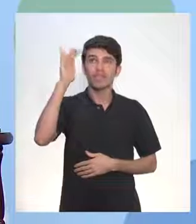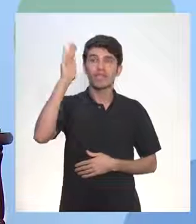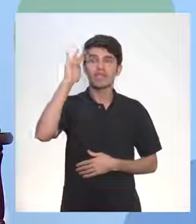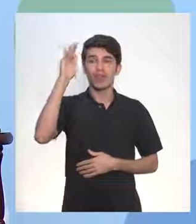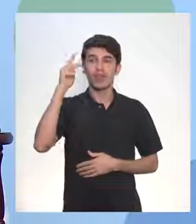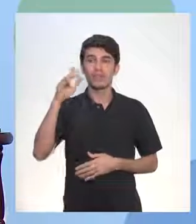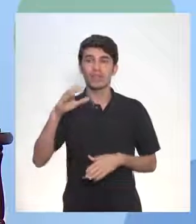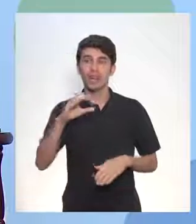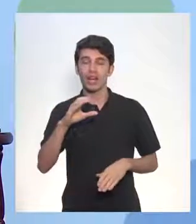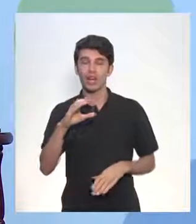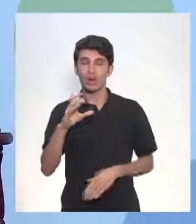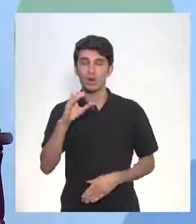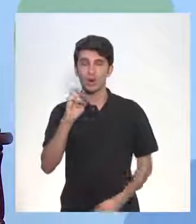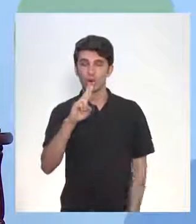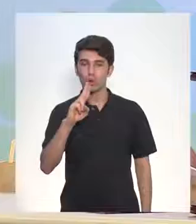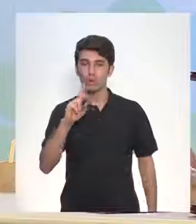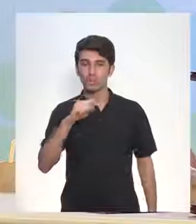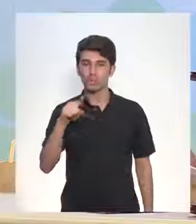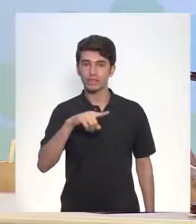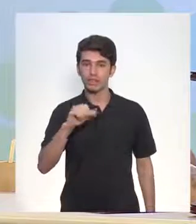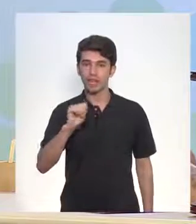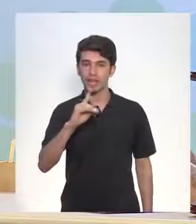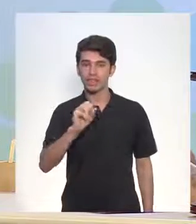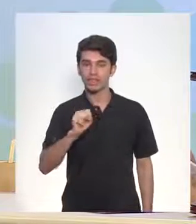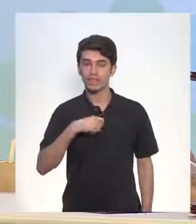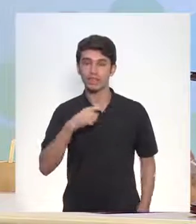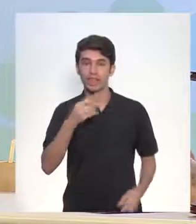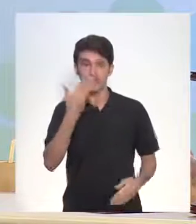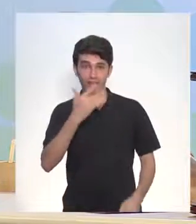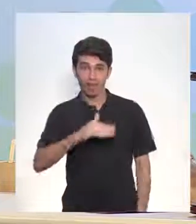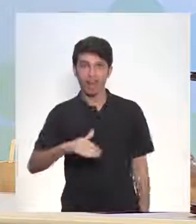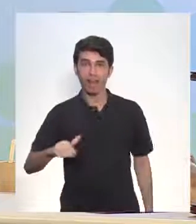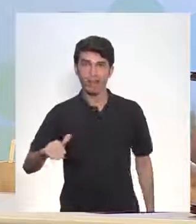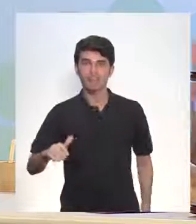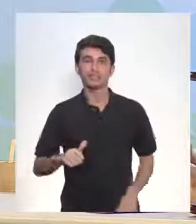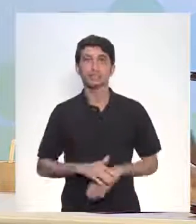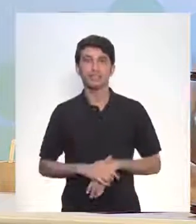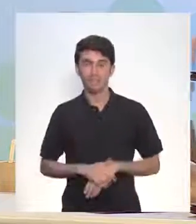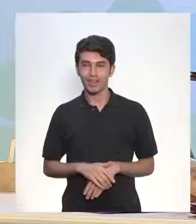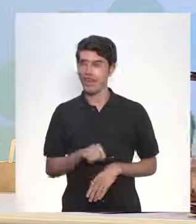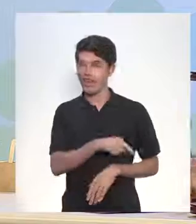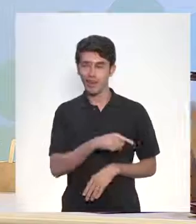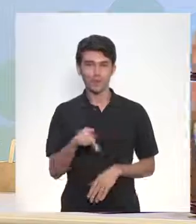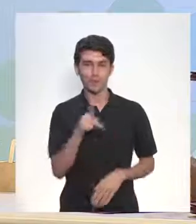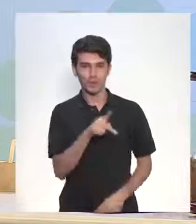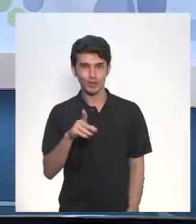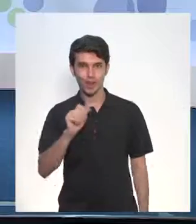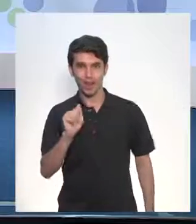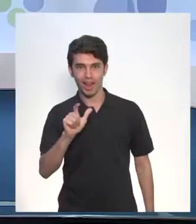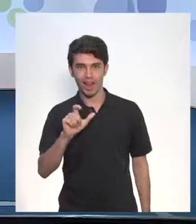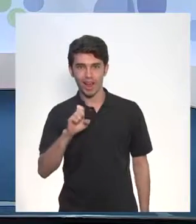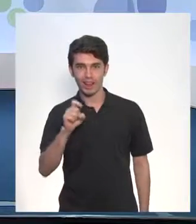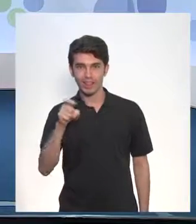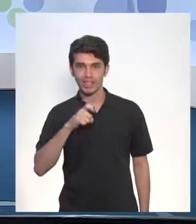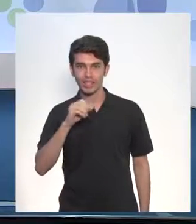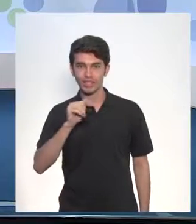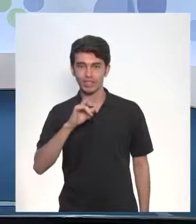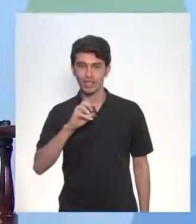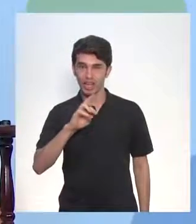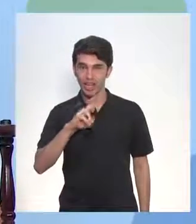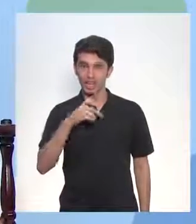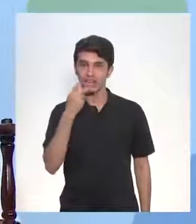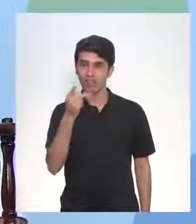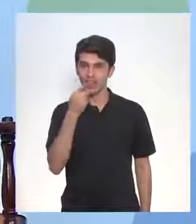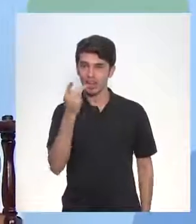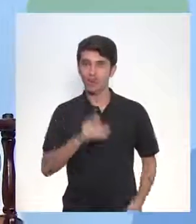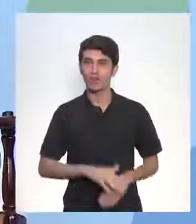das crianças, né? O professor Alexandre falou aqui, ó, teve a cruzada das crianças. Sim, que vão ser as cruzadas marginais.